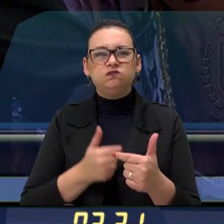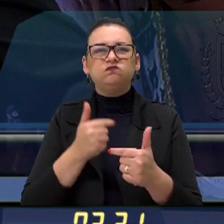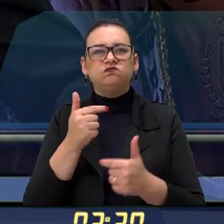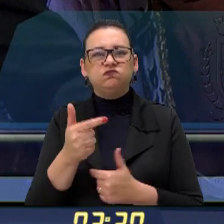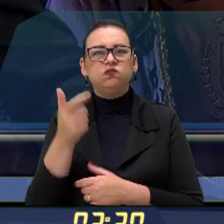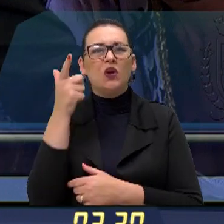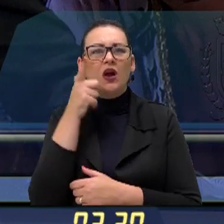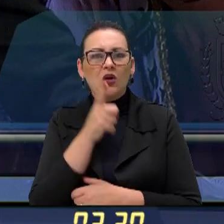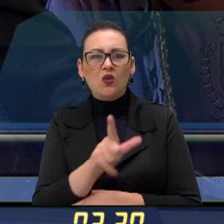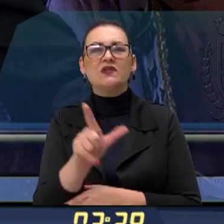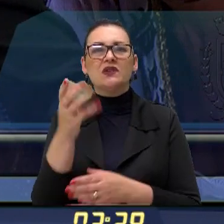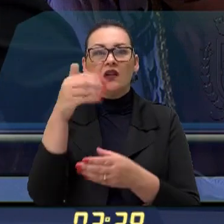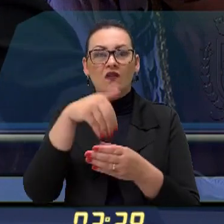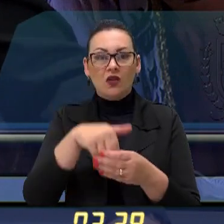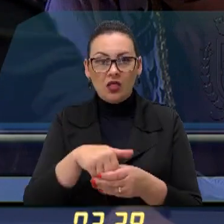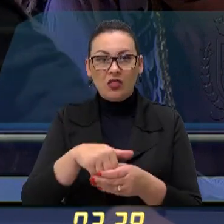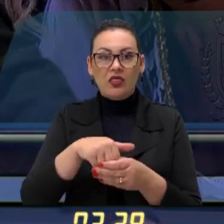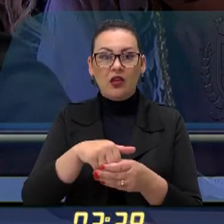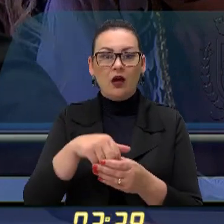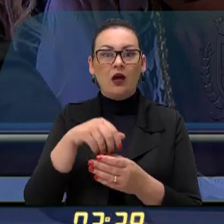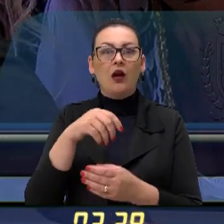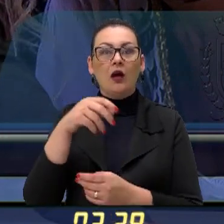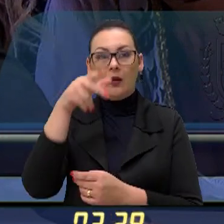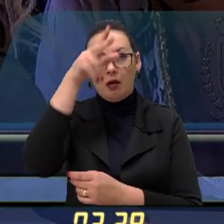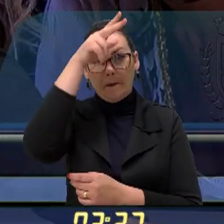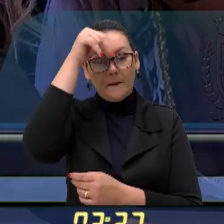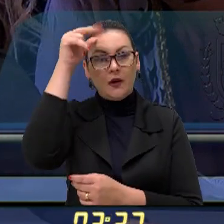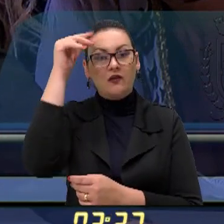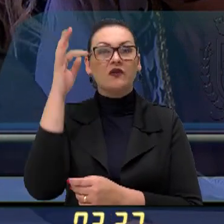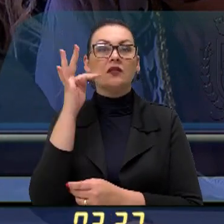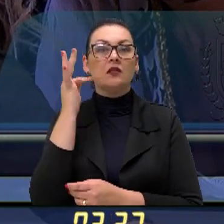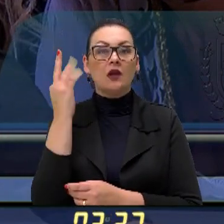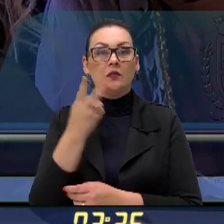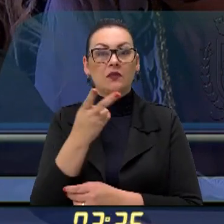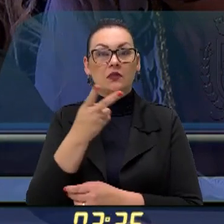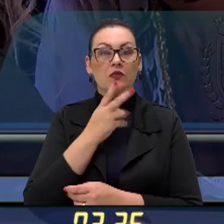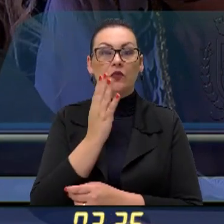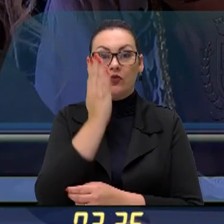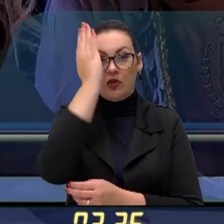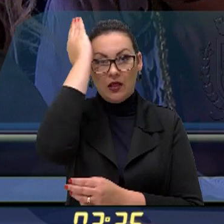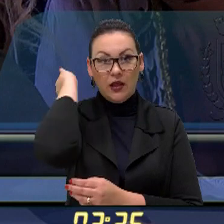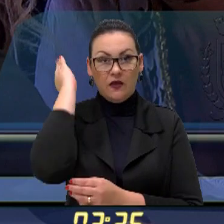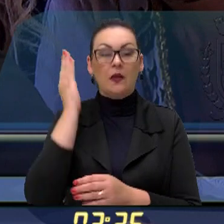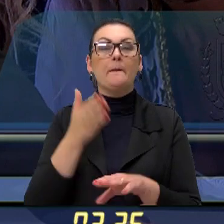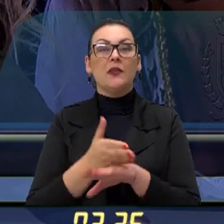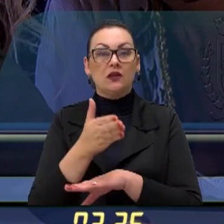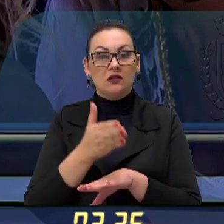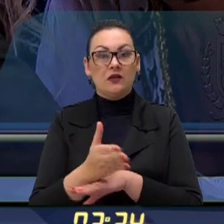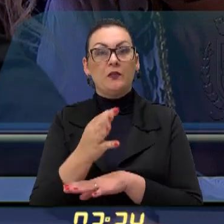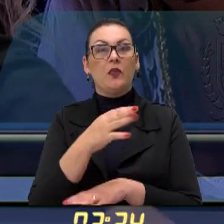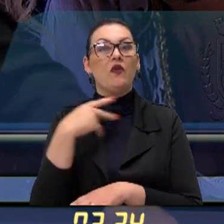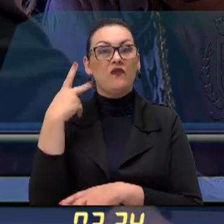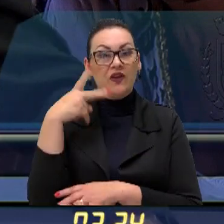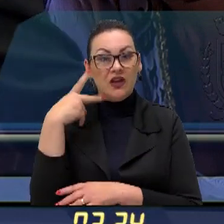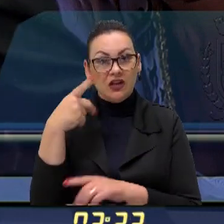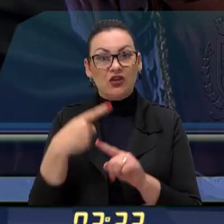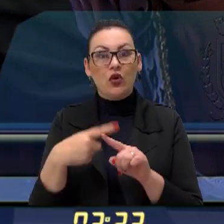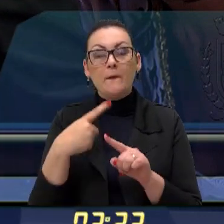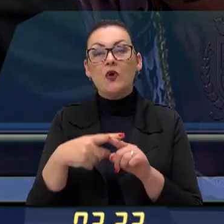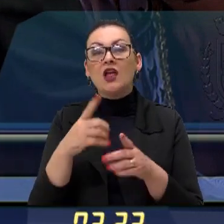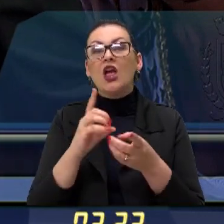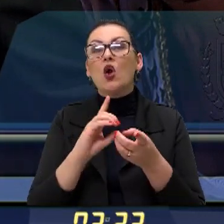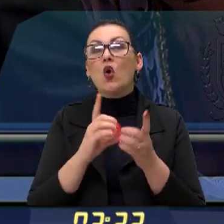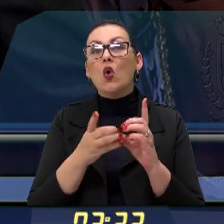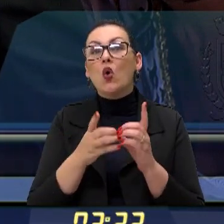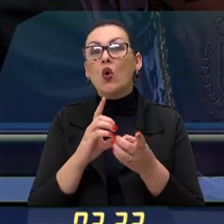para eleger o prefeito Telmo e a vice Helena. Ela foi candidata a vereadora, não fez muitos votos, porque ela foi a